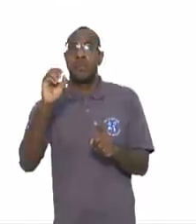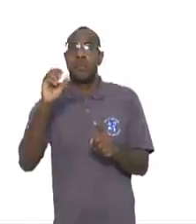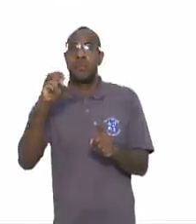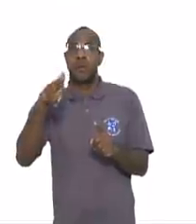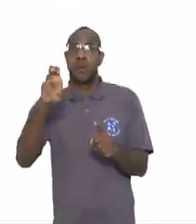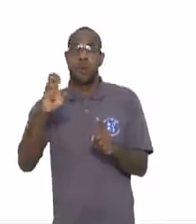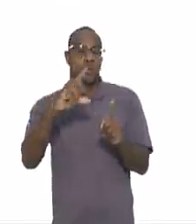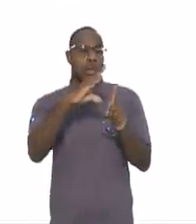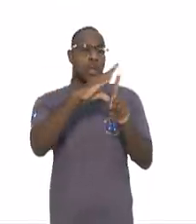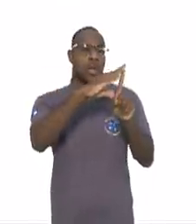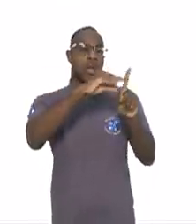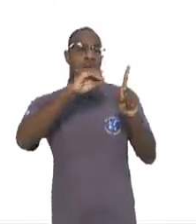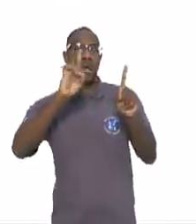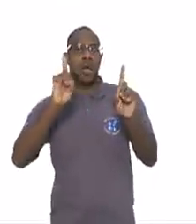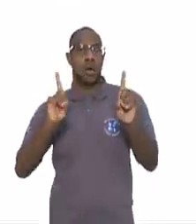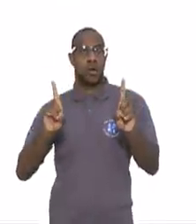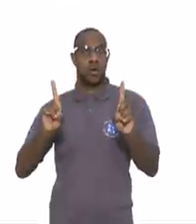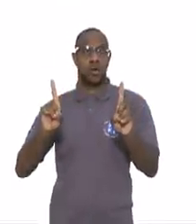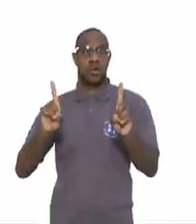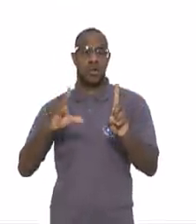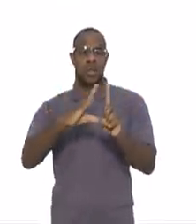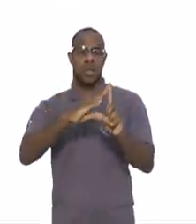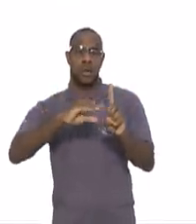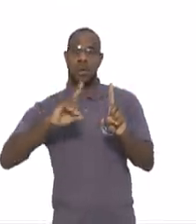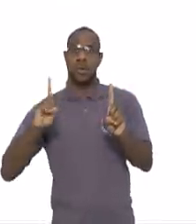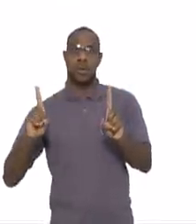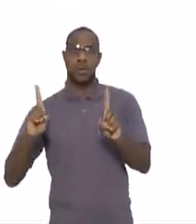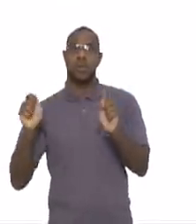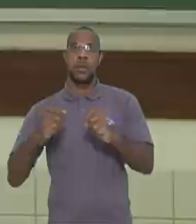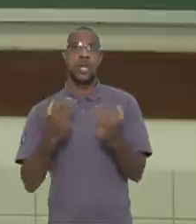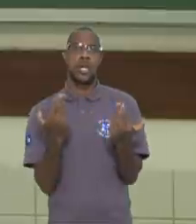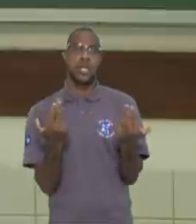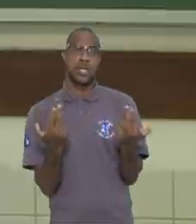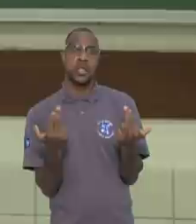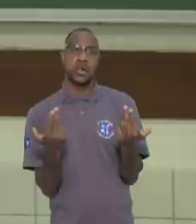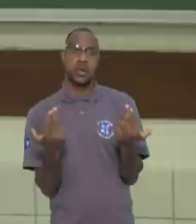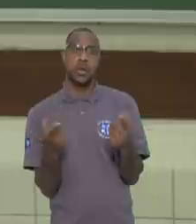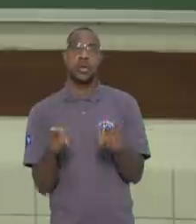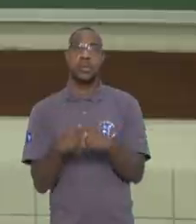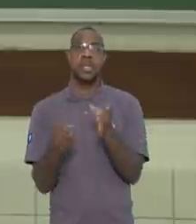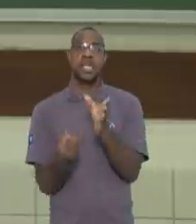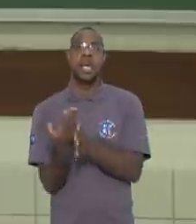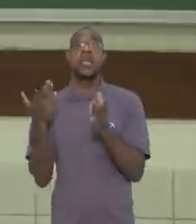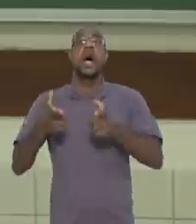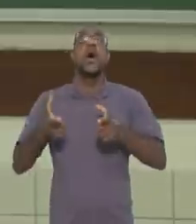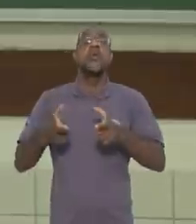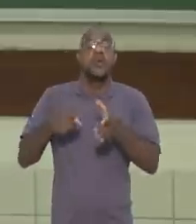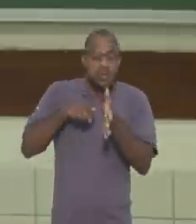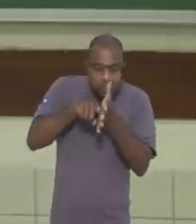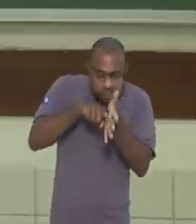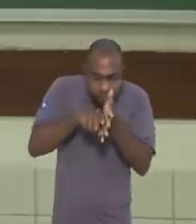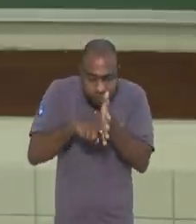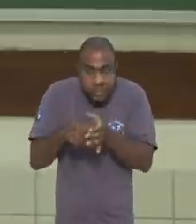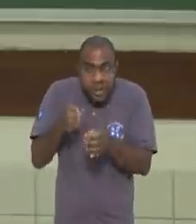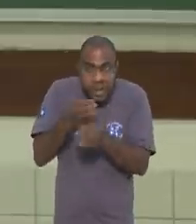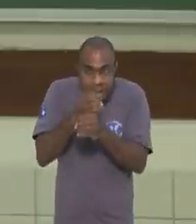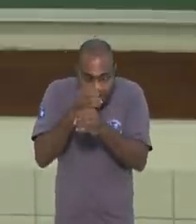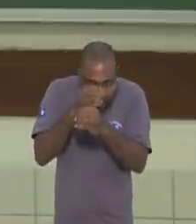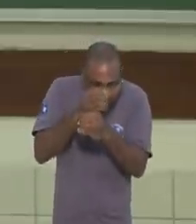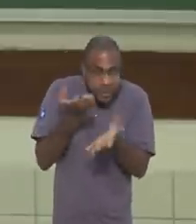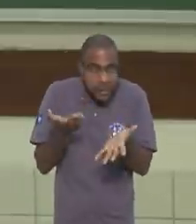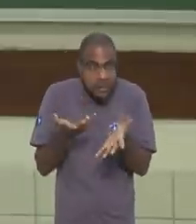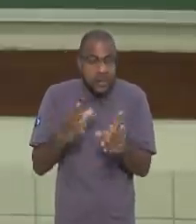que podem ser naturais, como os irmãos gêmeos, ou criados em laboratórios, no caso lá da ovelha Dori. E ainda aqui o teste de